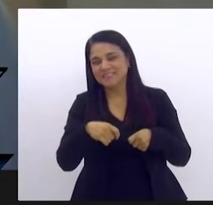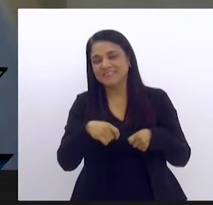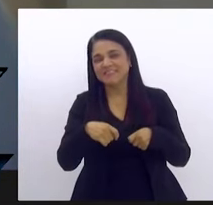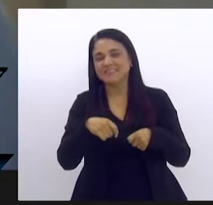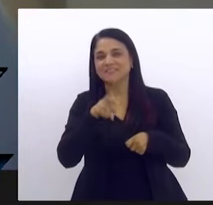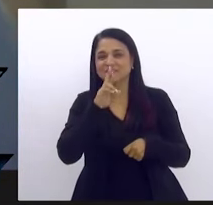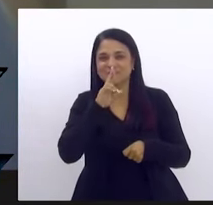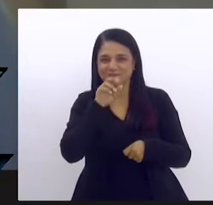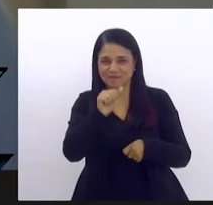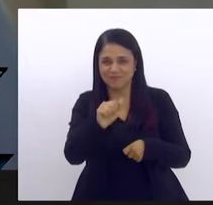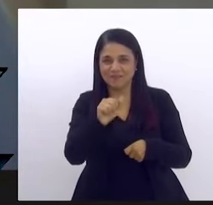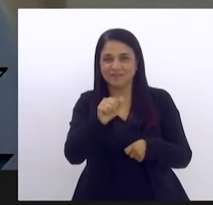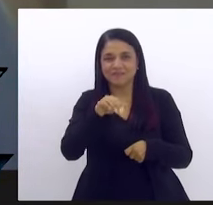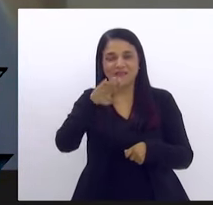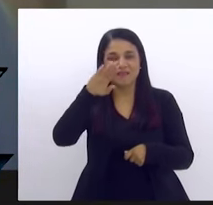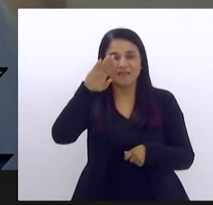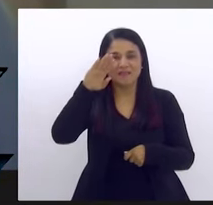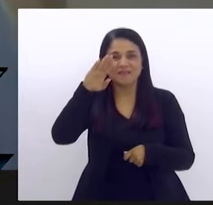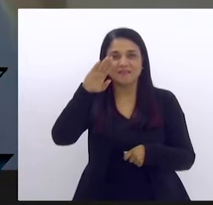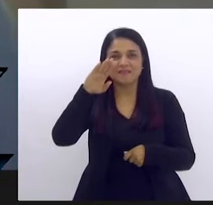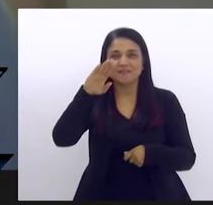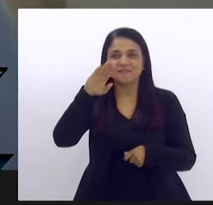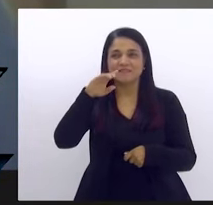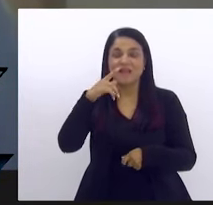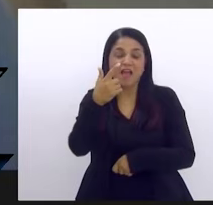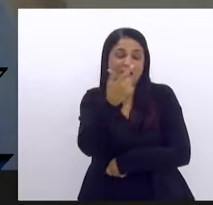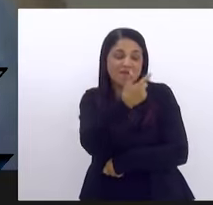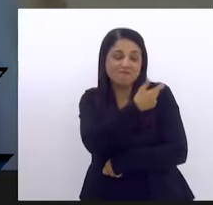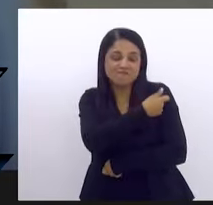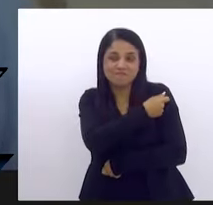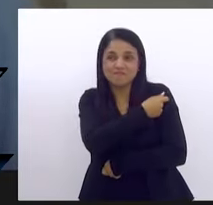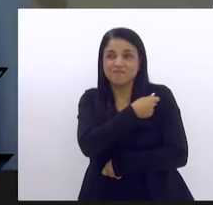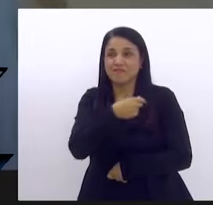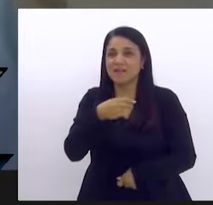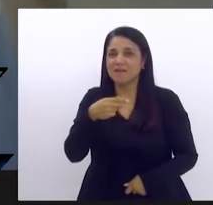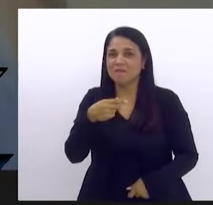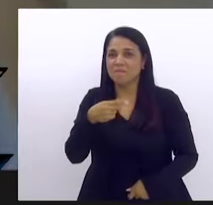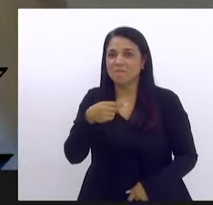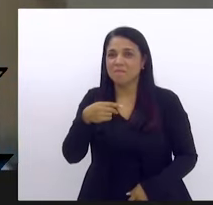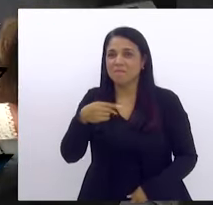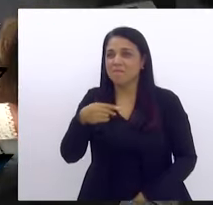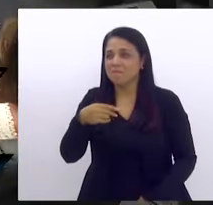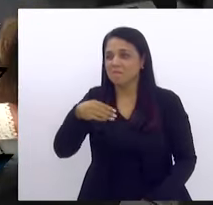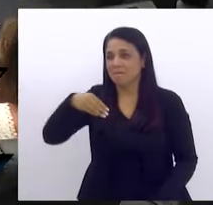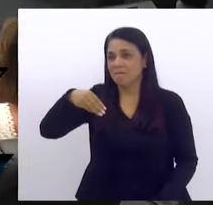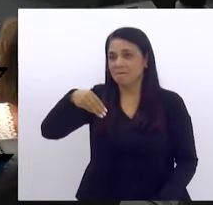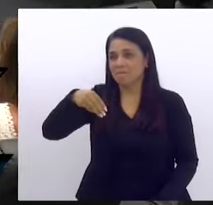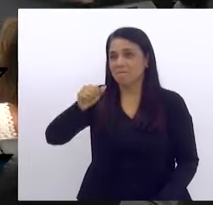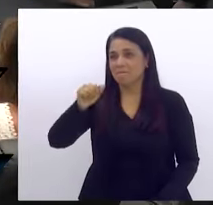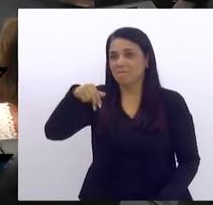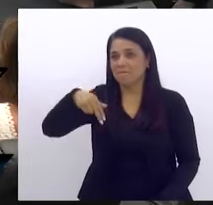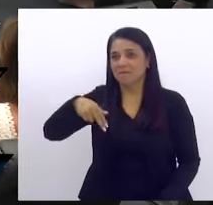Ele precisa recuperar da febre de ser vacinado contra a manqueira. Boi ou búfalo?